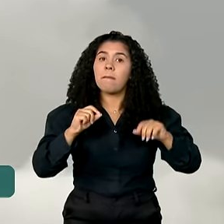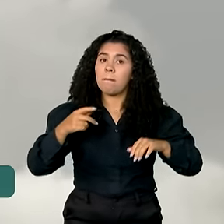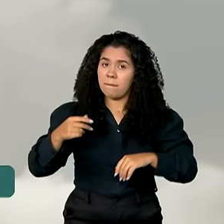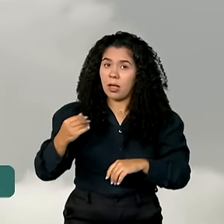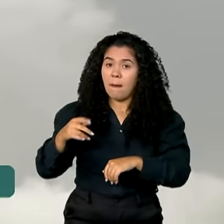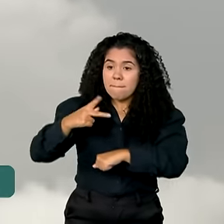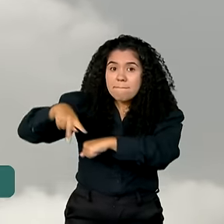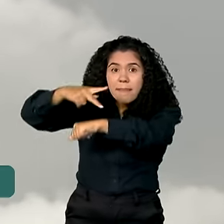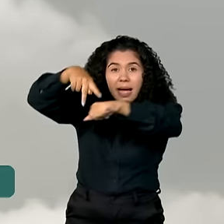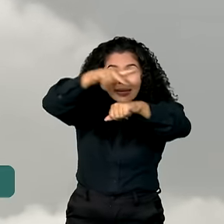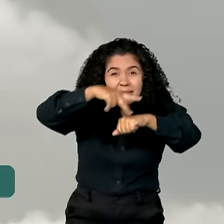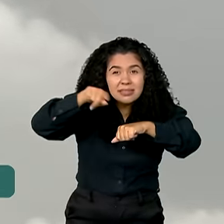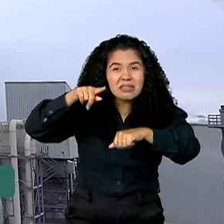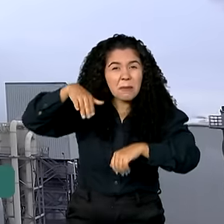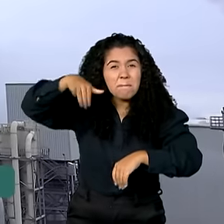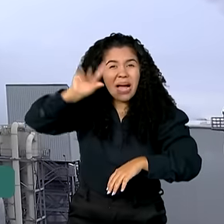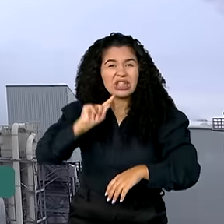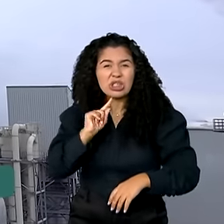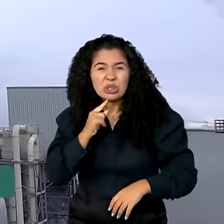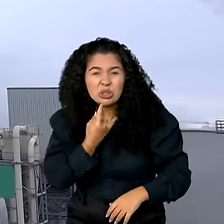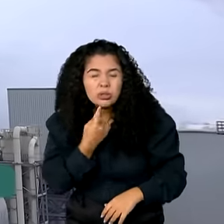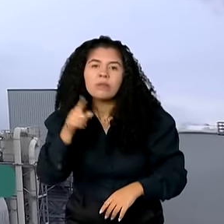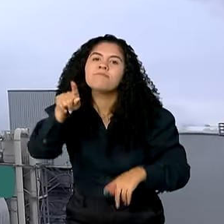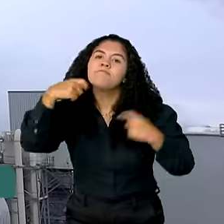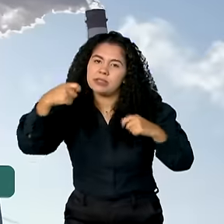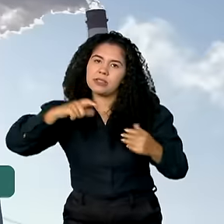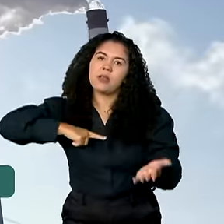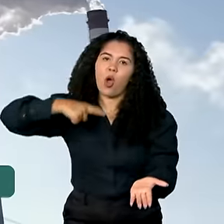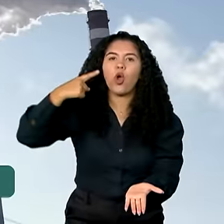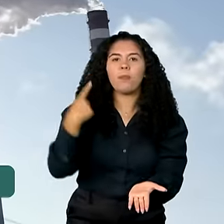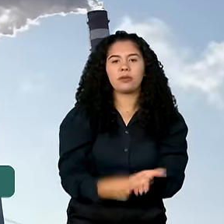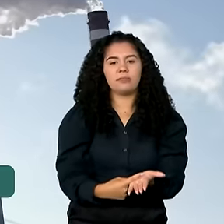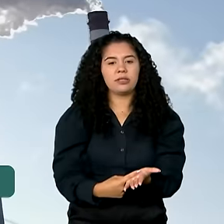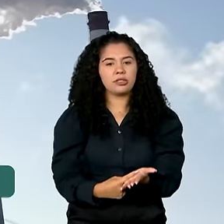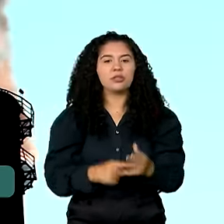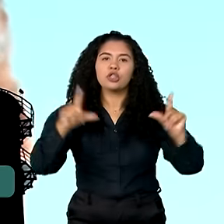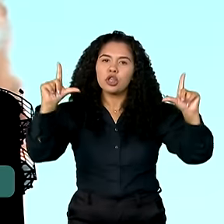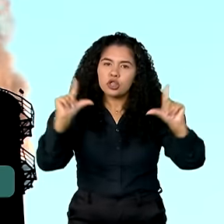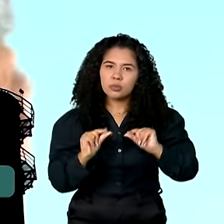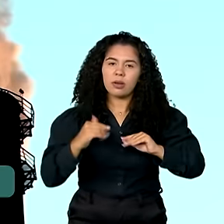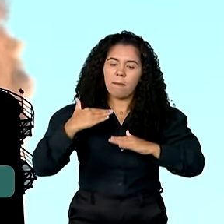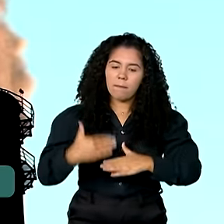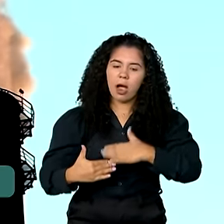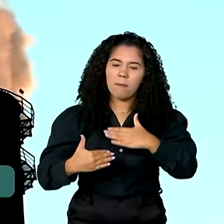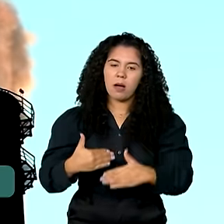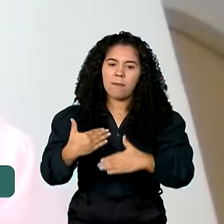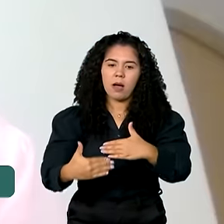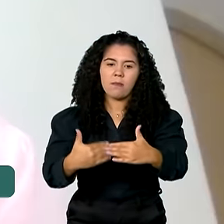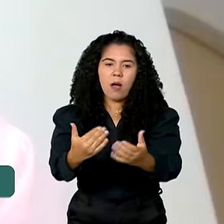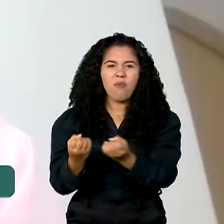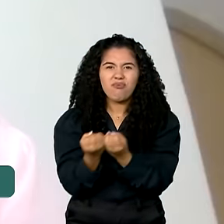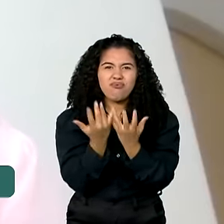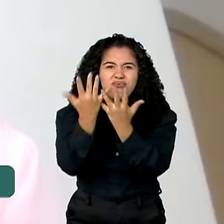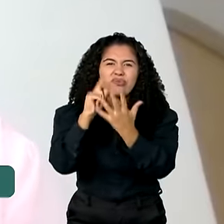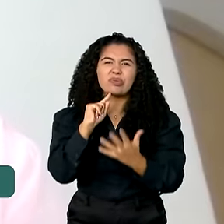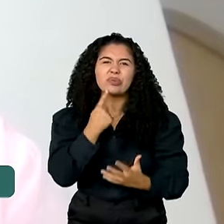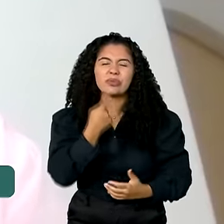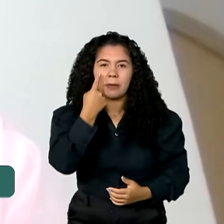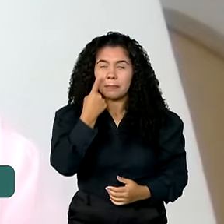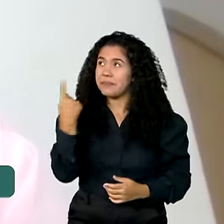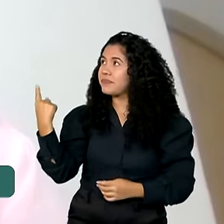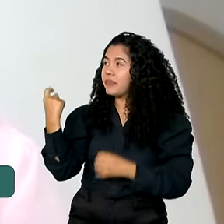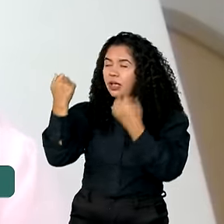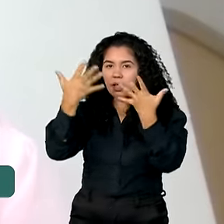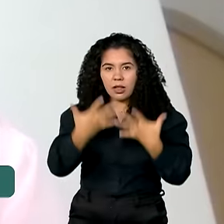países que mais poluem assumam o compromisso de reduzir progressivamente suas emissões. A visão que a gente tem é uma visão